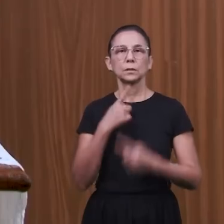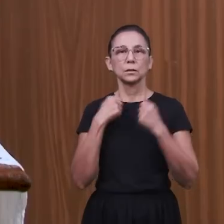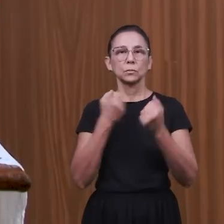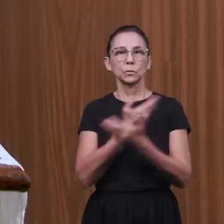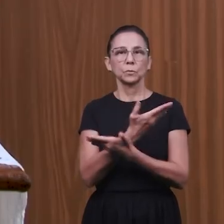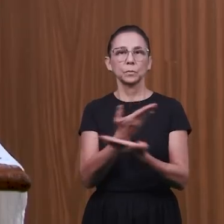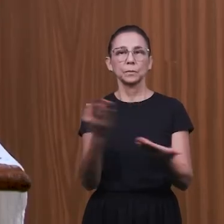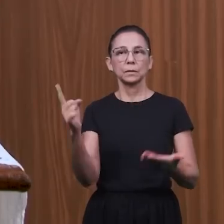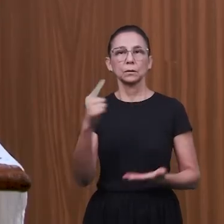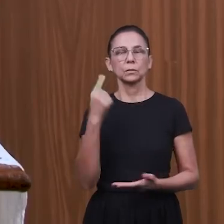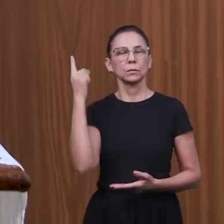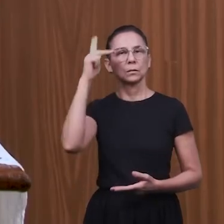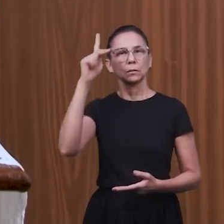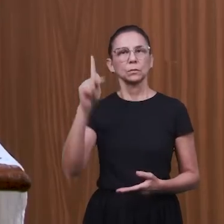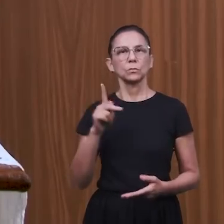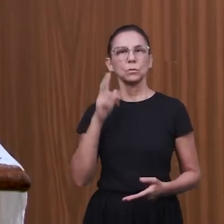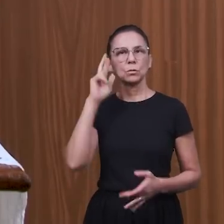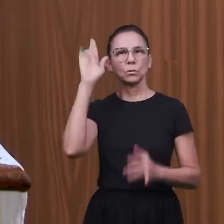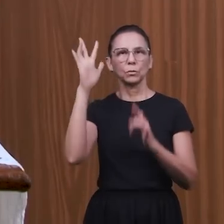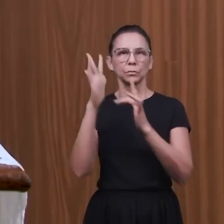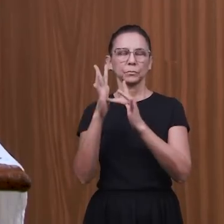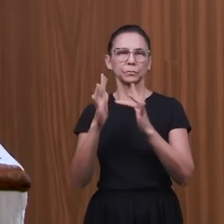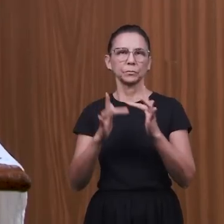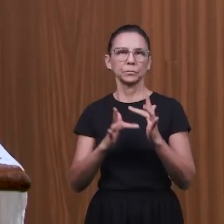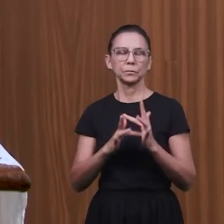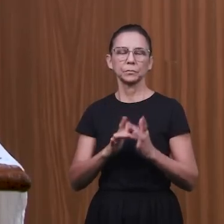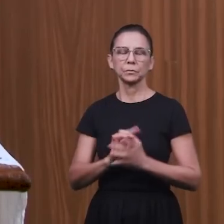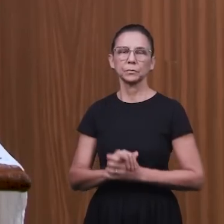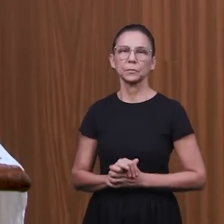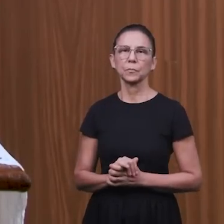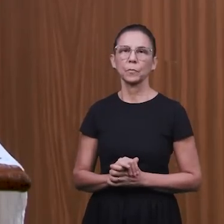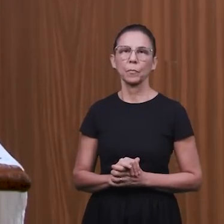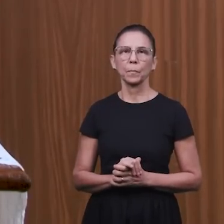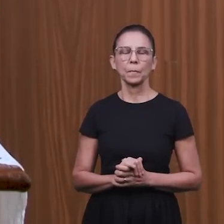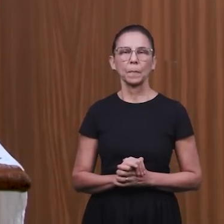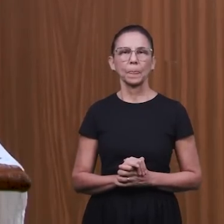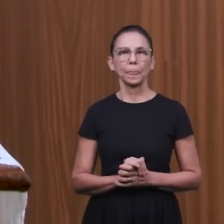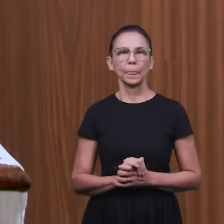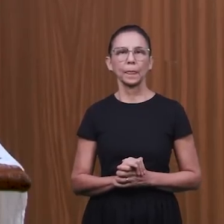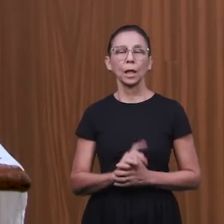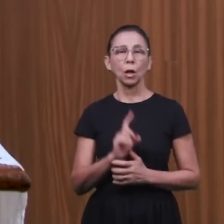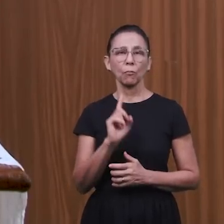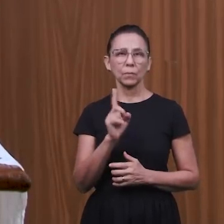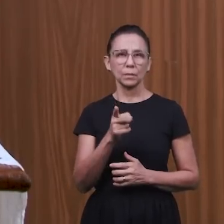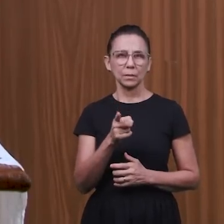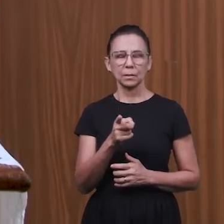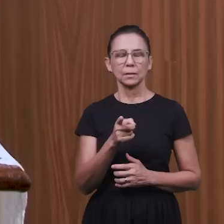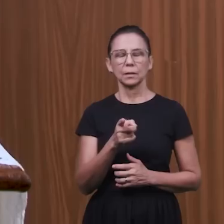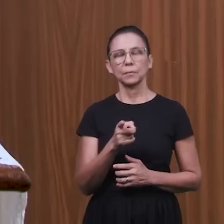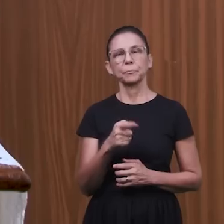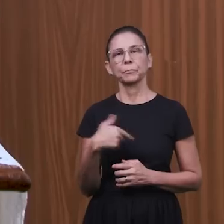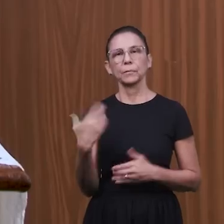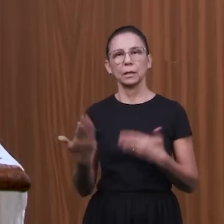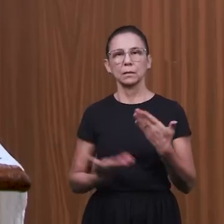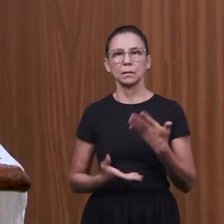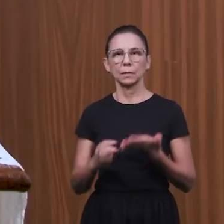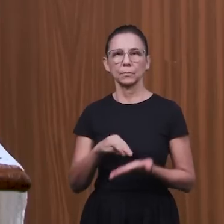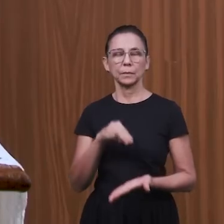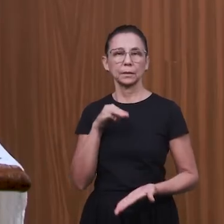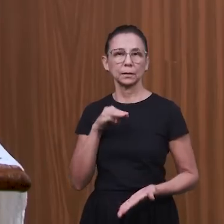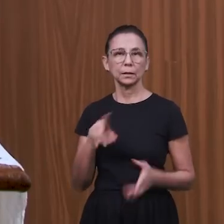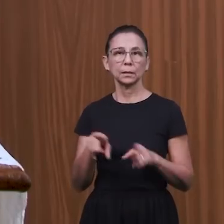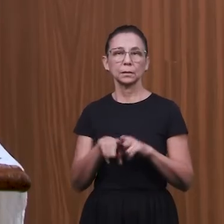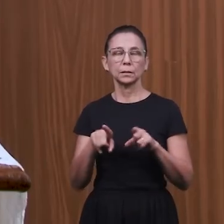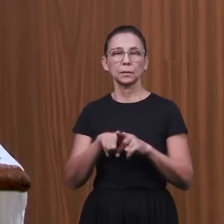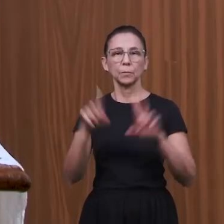nós queremos saudar a todos com a paz do Senhor Jesus. Você que é membro da Igreja Cristã Maranata, você que está participando hoje